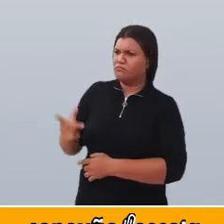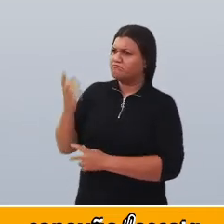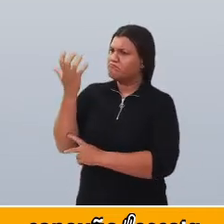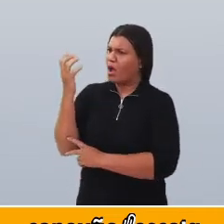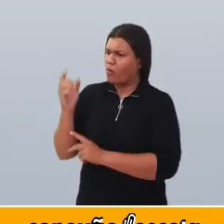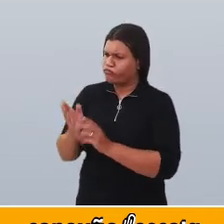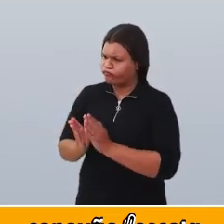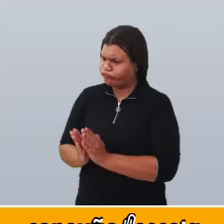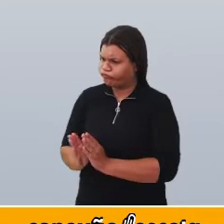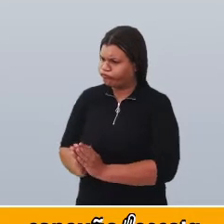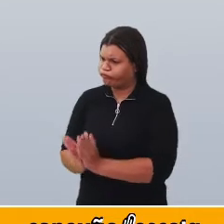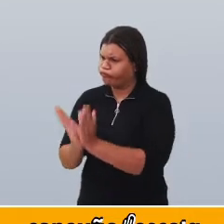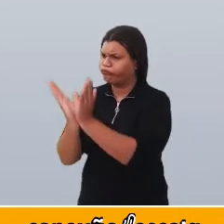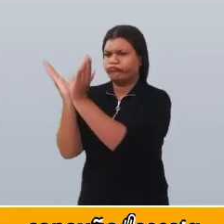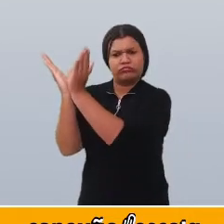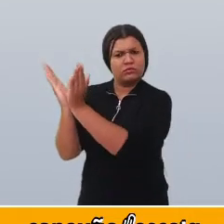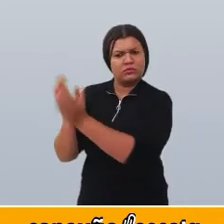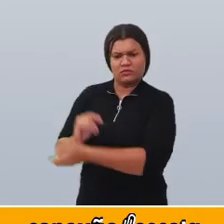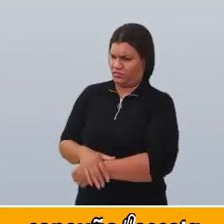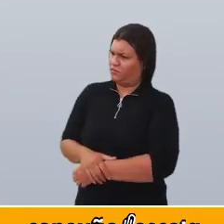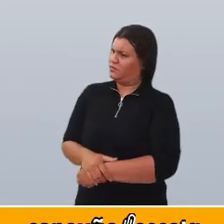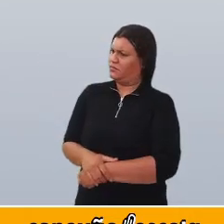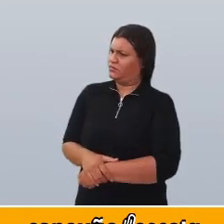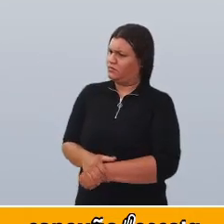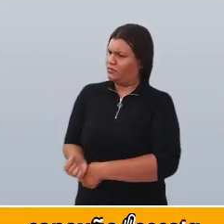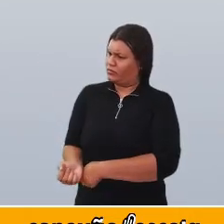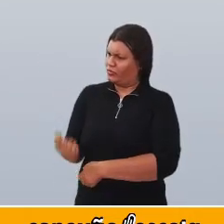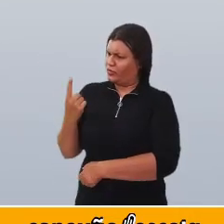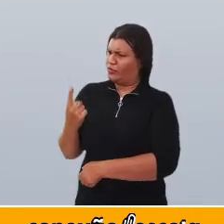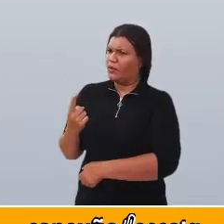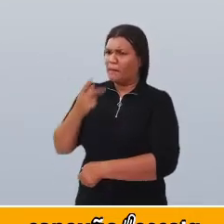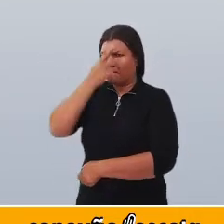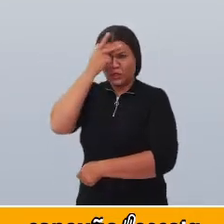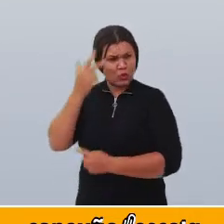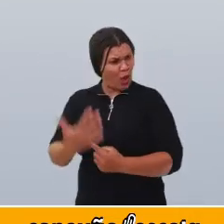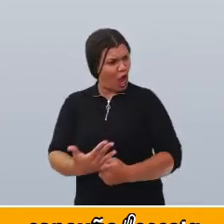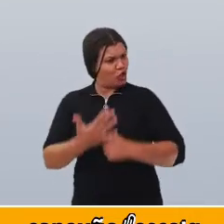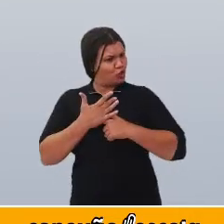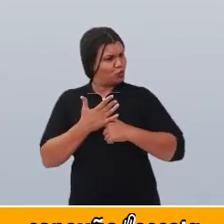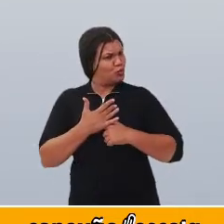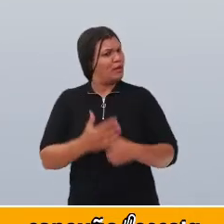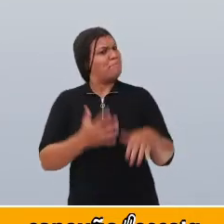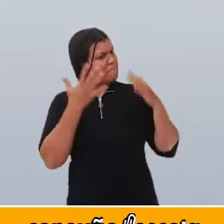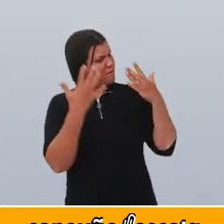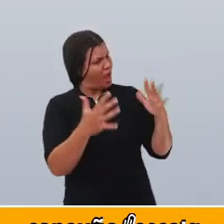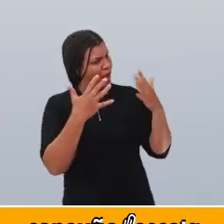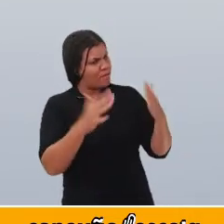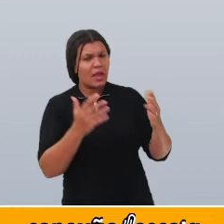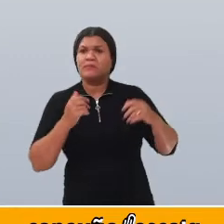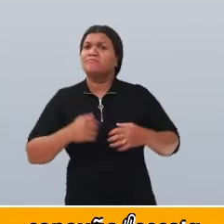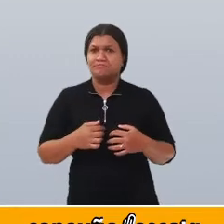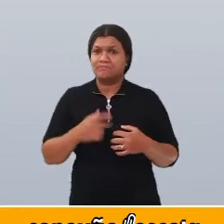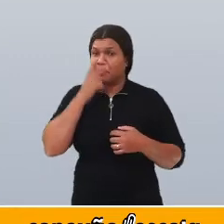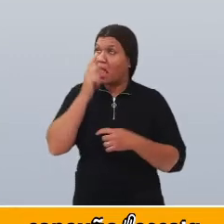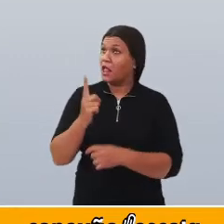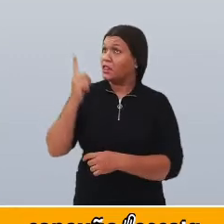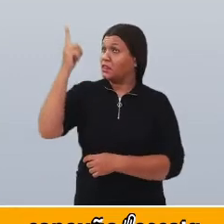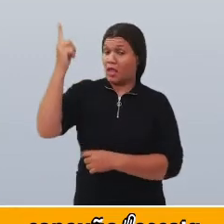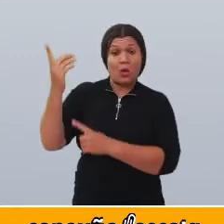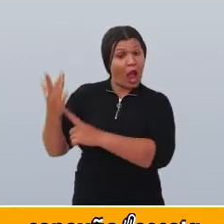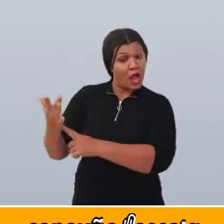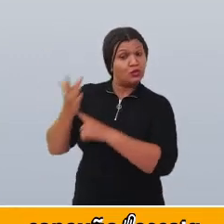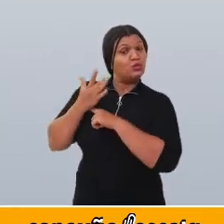enficadas, disse: Oh, quem me está ajudando? Bravo! É Deus que está